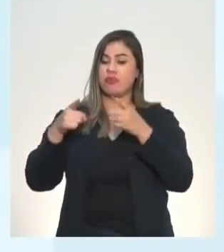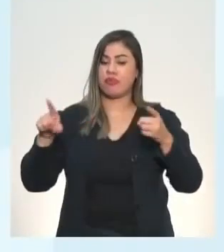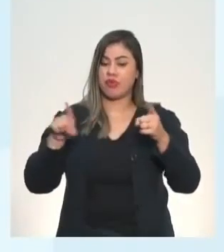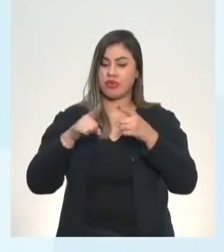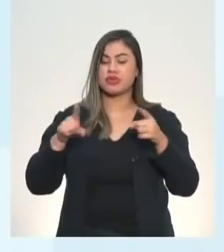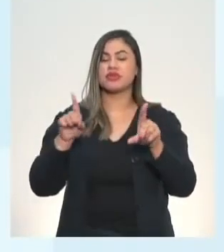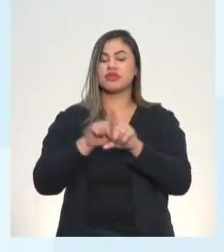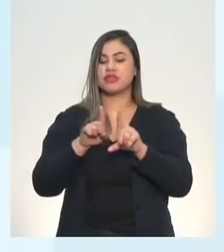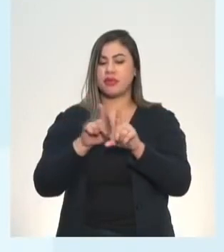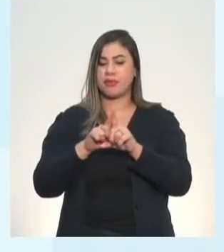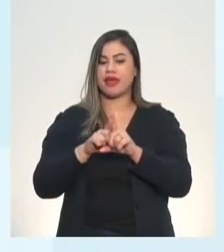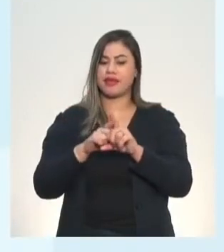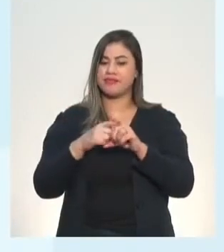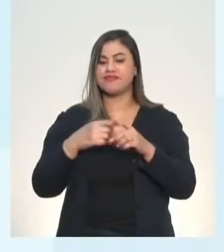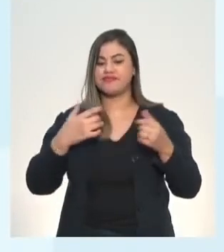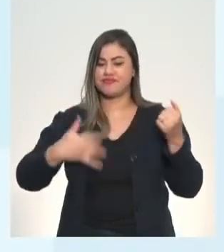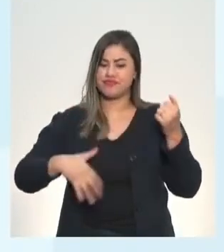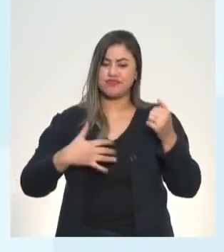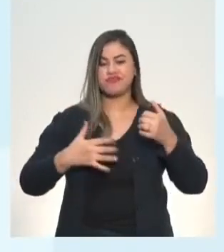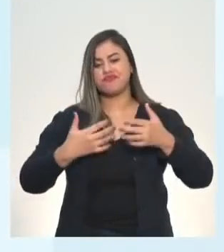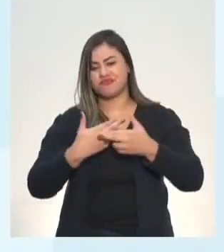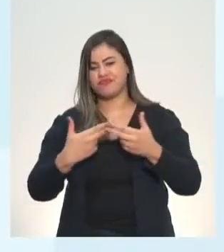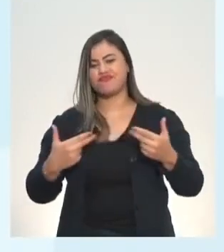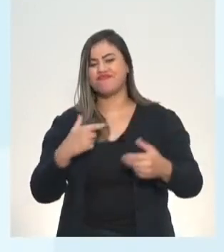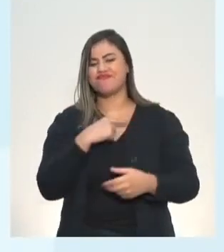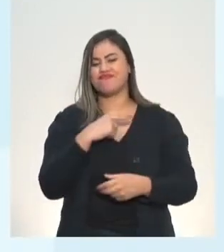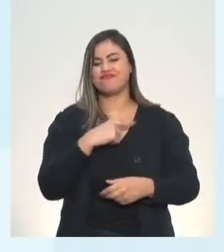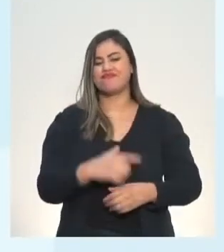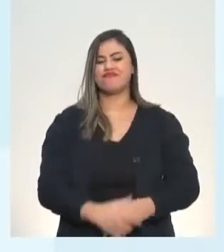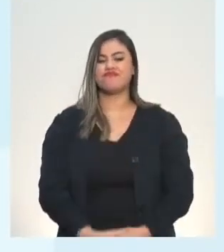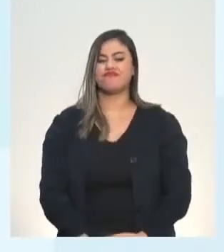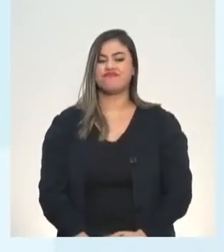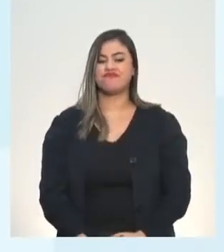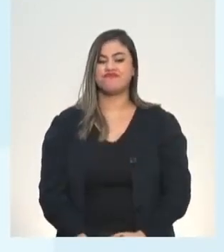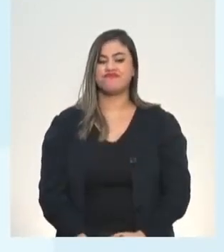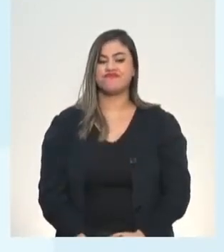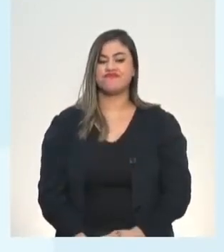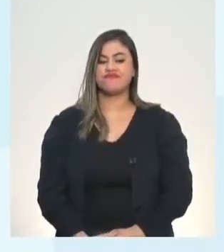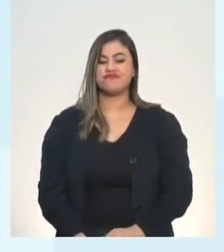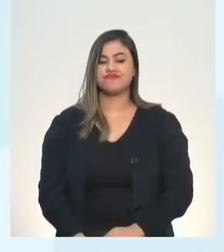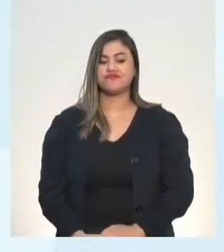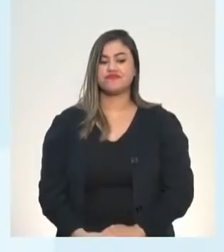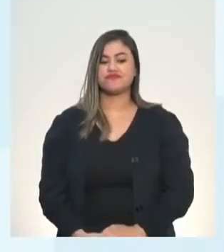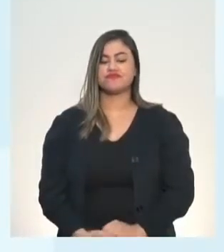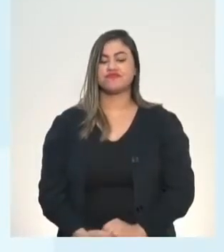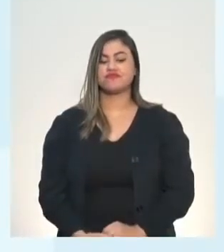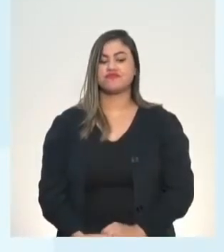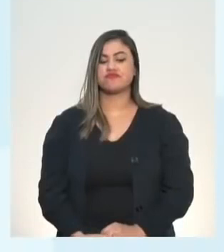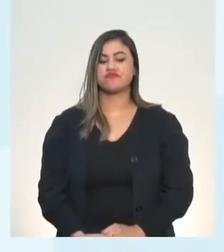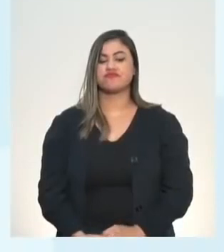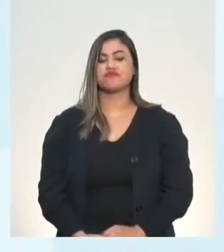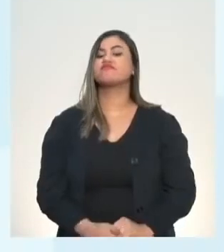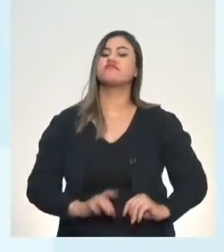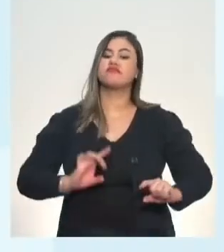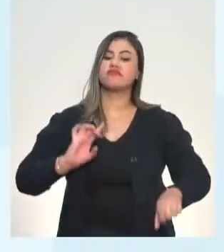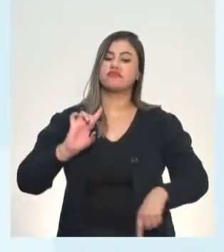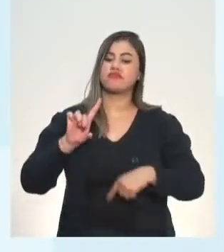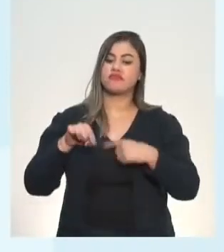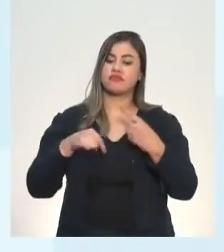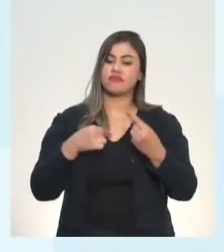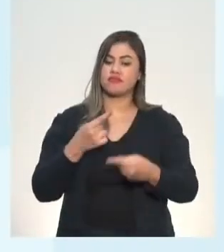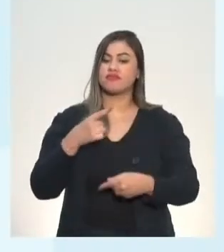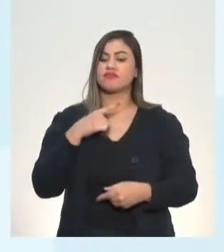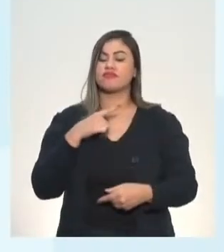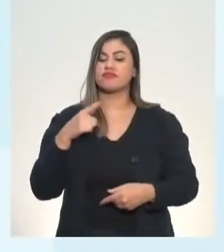João vai escrever o was aí pra gente. É isso aí, ok, thank you, João. Não. E aí depois tem lá, aí